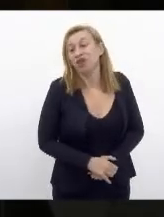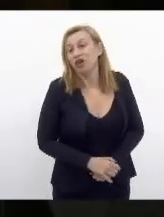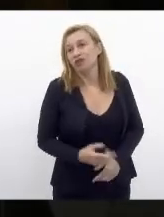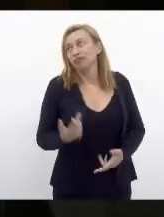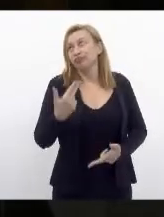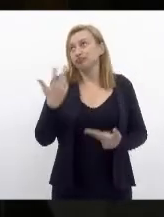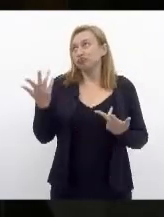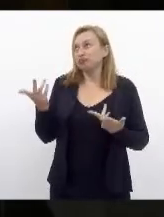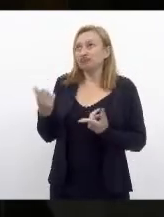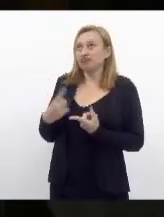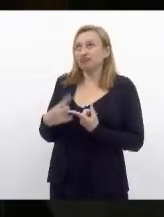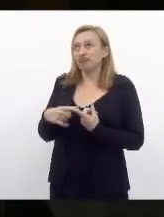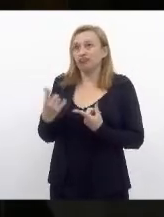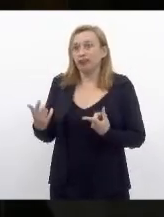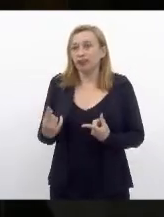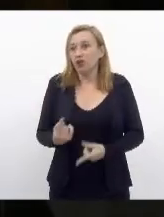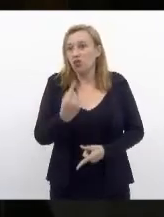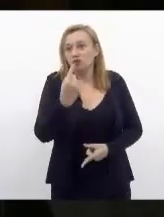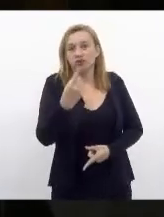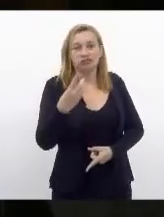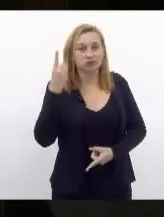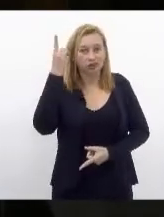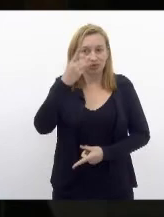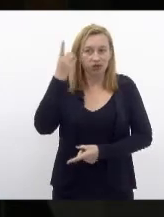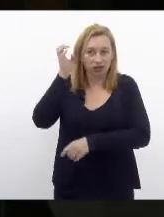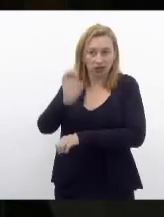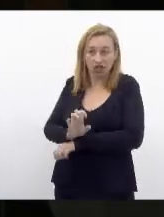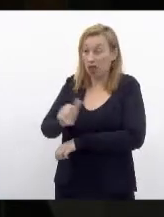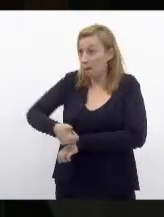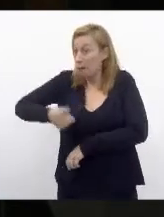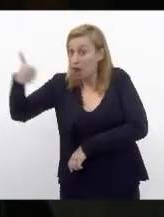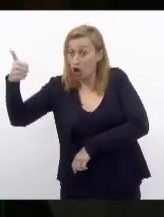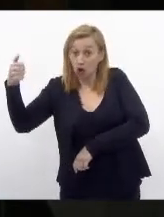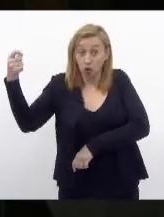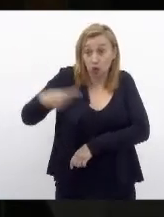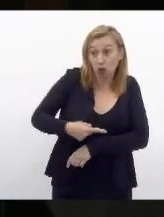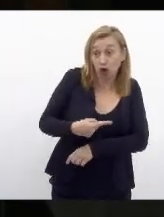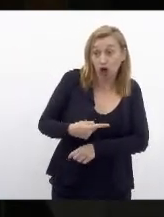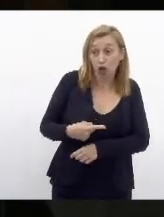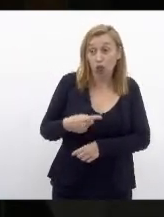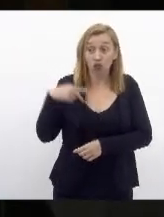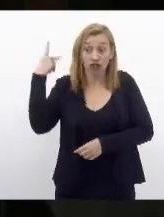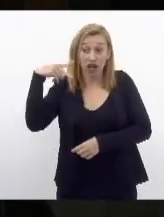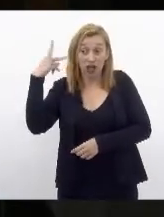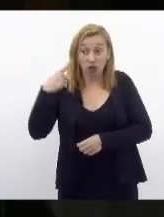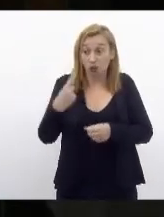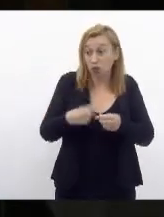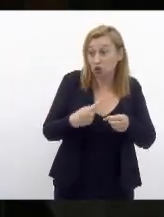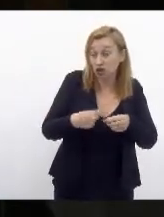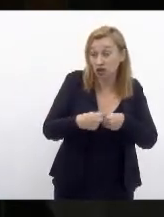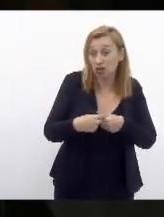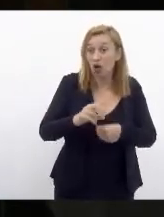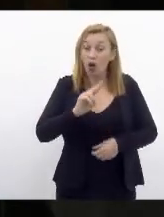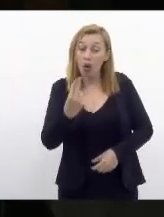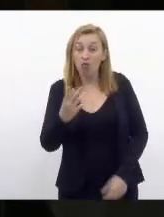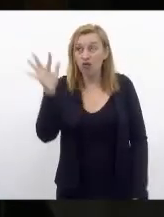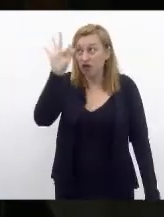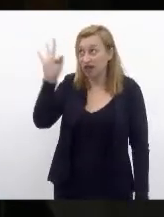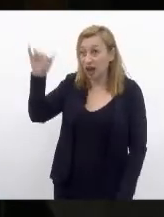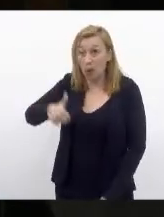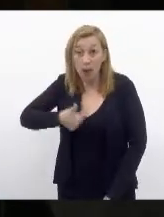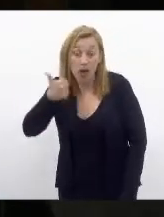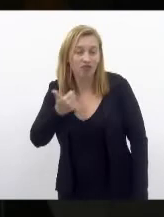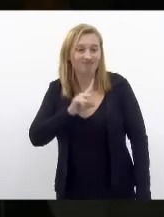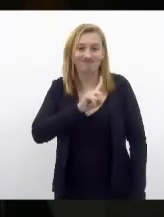porque um parlamentar estadual seja melhor que um parlamentar municipal e um parlamentar federal seja melhor que um estadual,